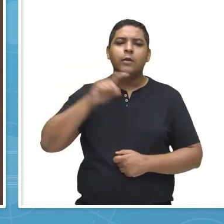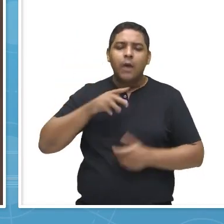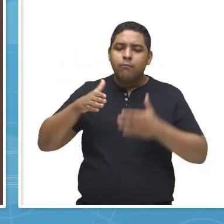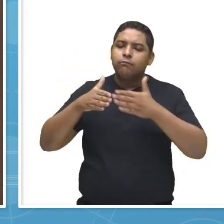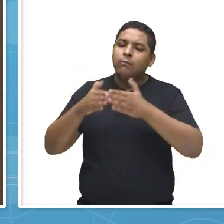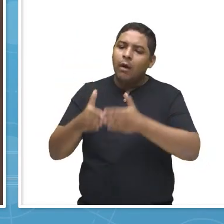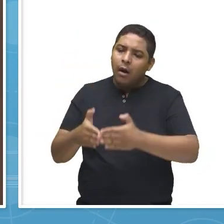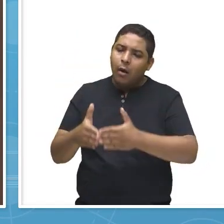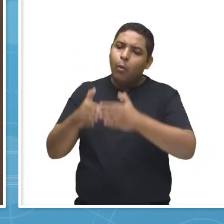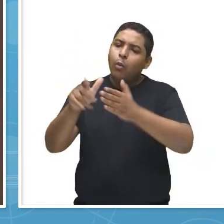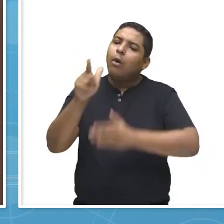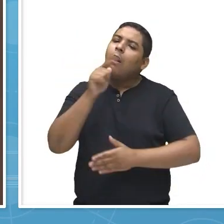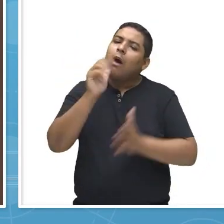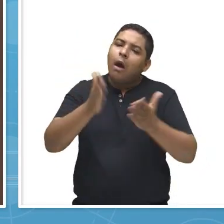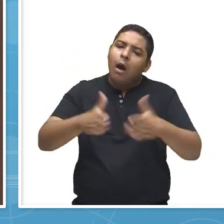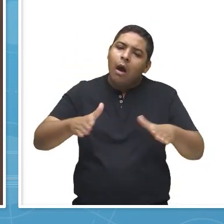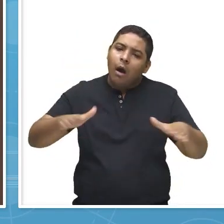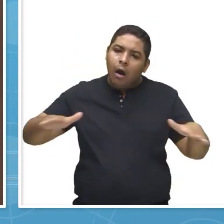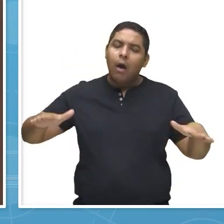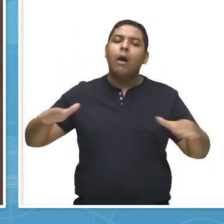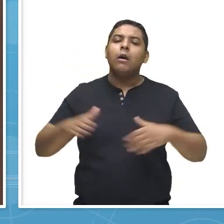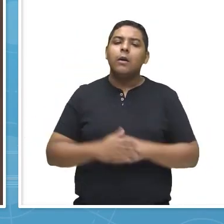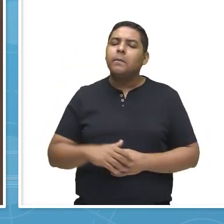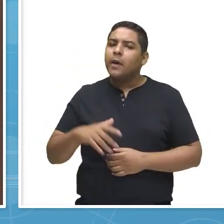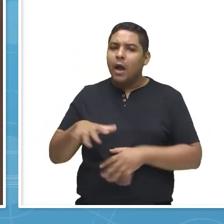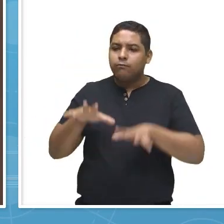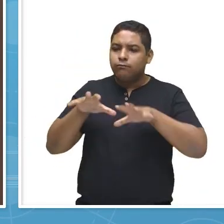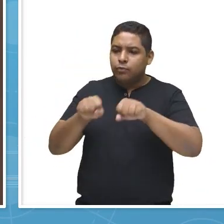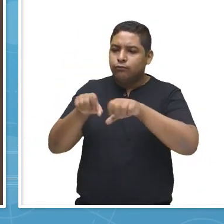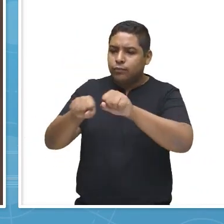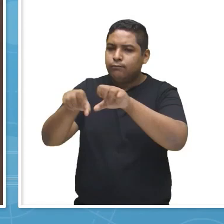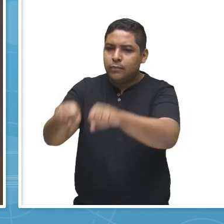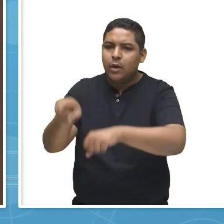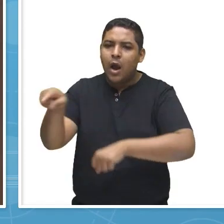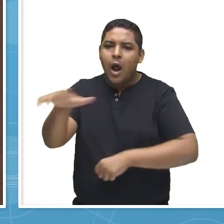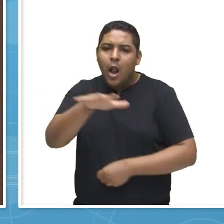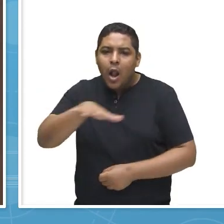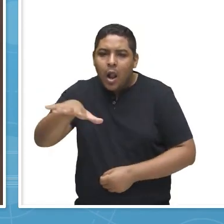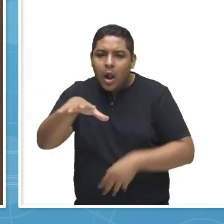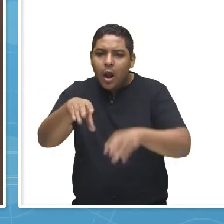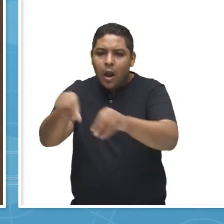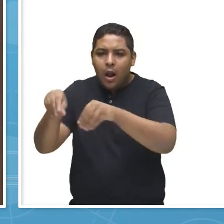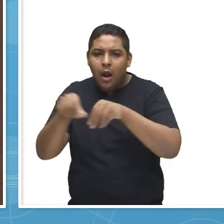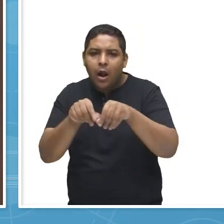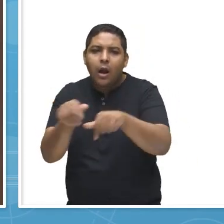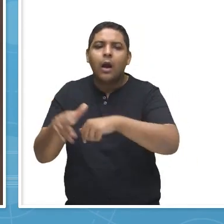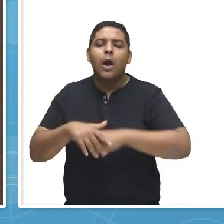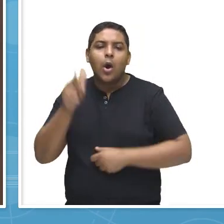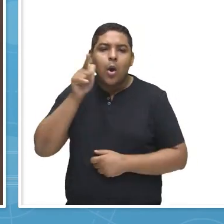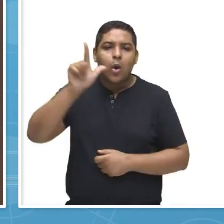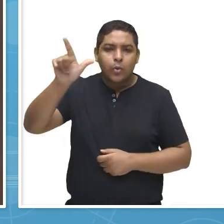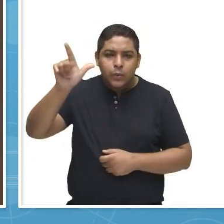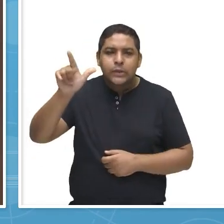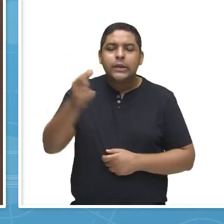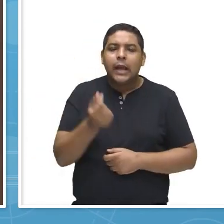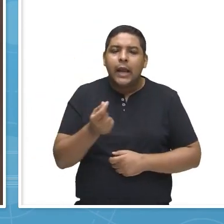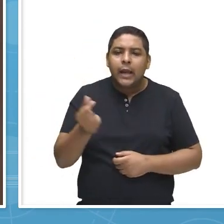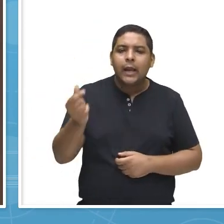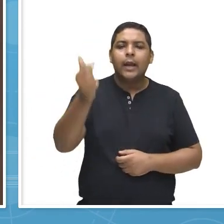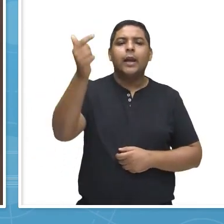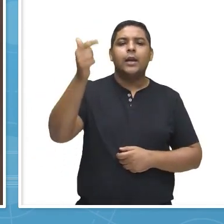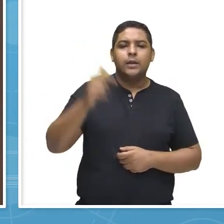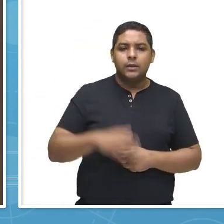marítimas, para conseguir território, né, para conseguir riqueza, exploravam,